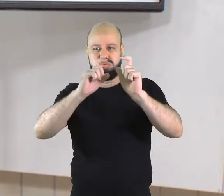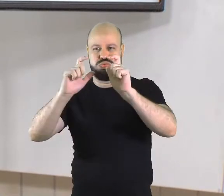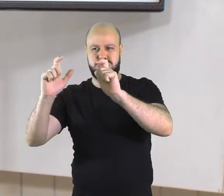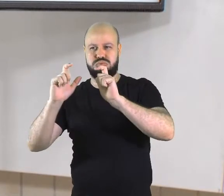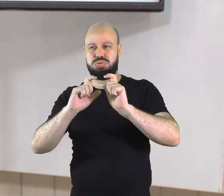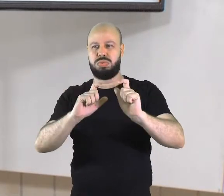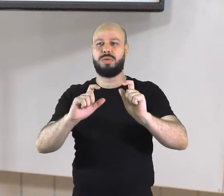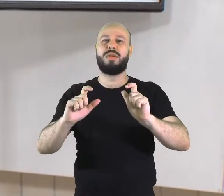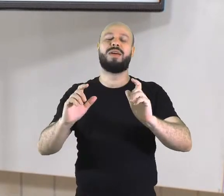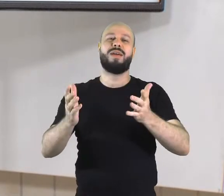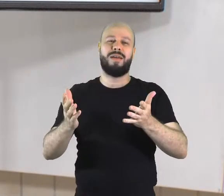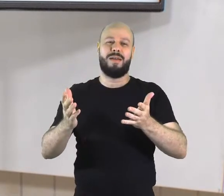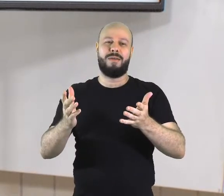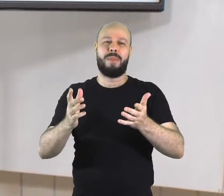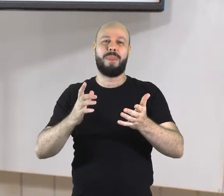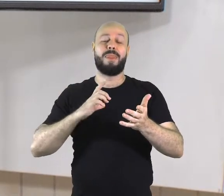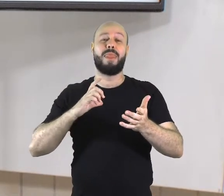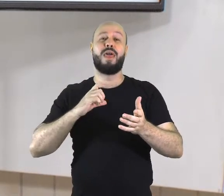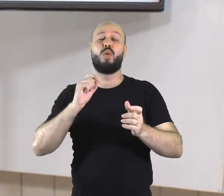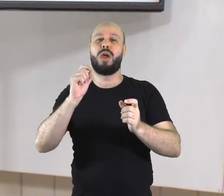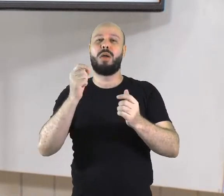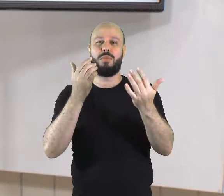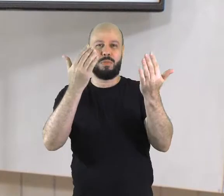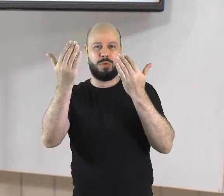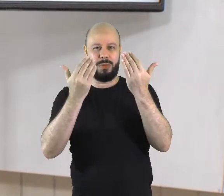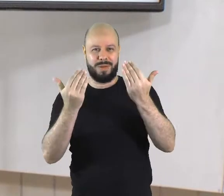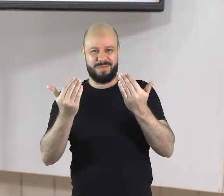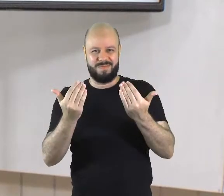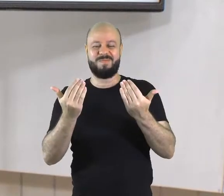gente tem uma comparação